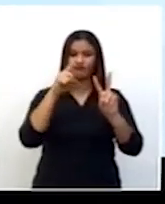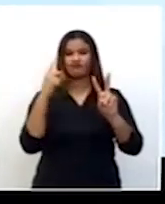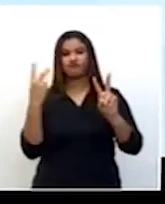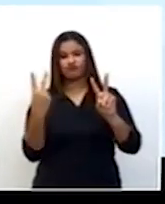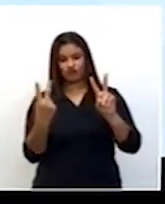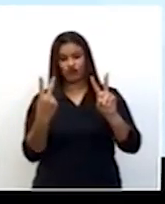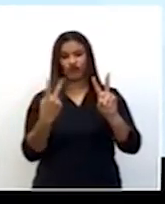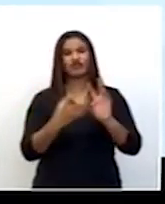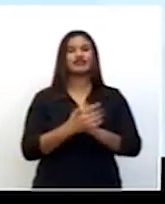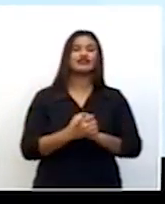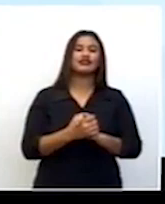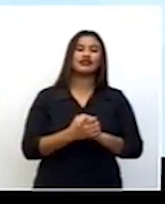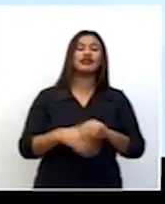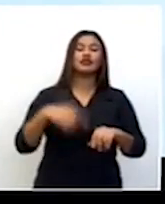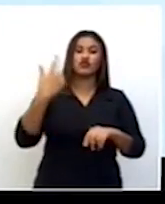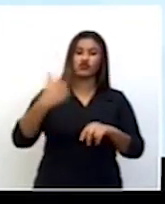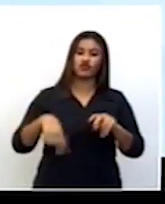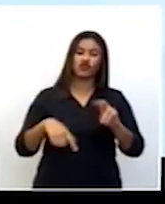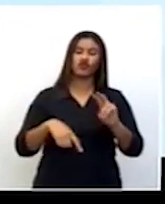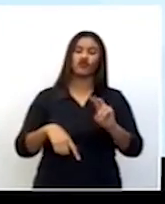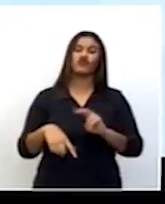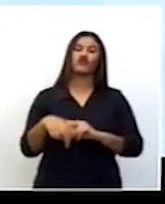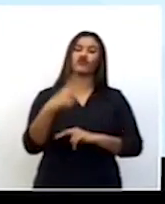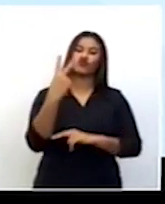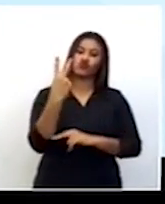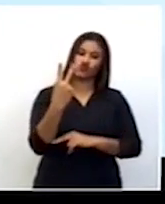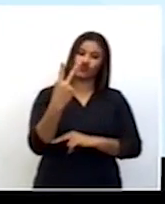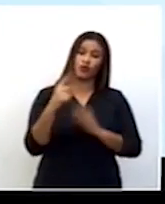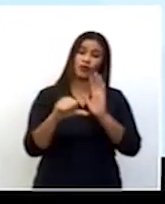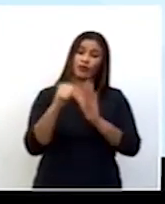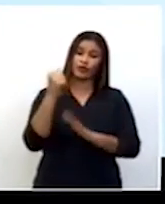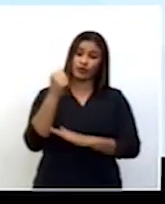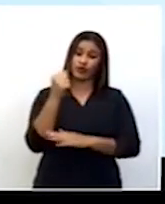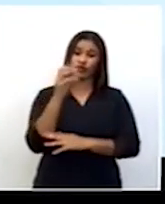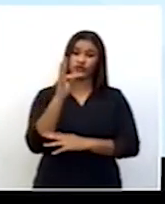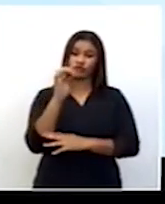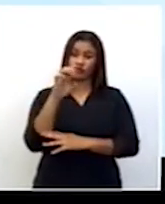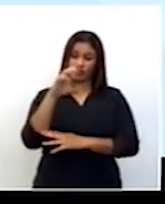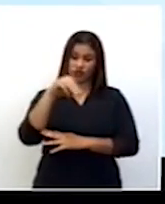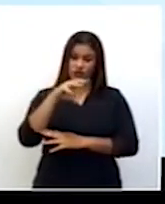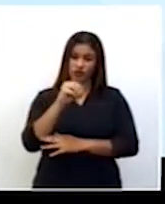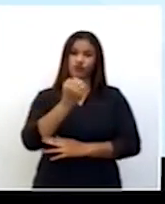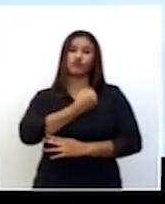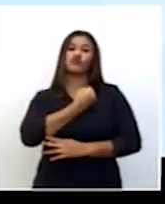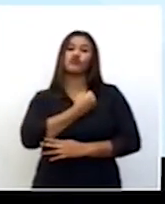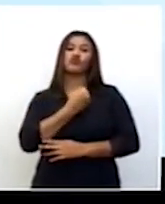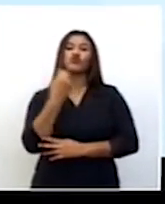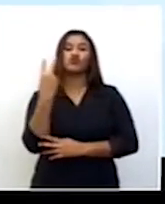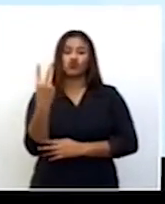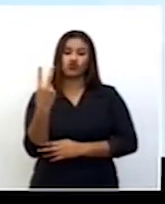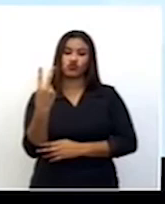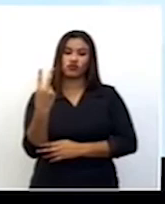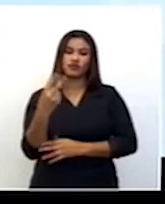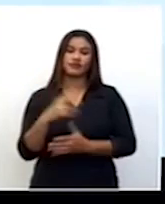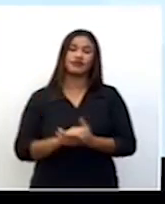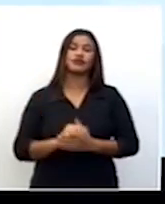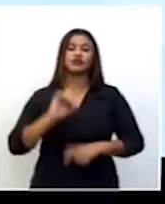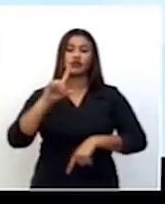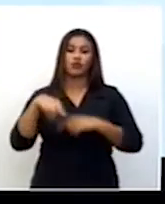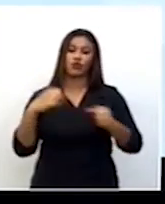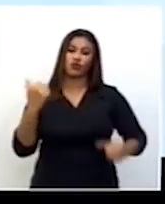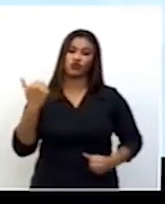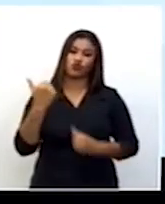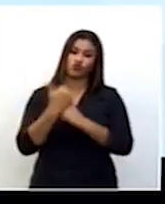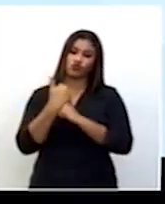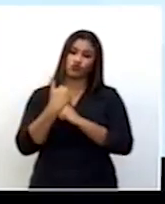Então, o primeiro termo era raiz de 2 e a razão era 2. E eu queria somar os 15 primeiros termos. O que eu fiz? Eu substituí na equação e